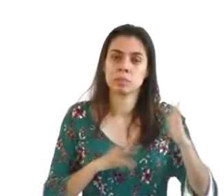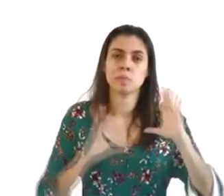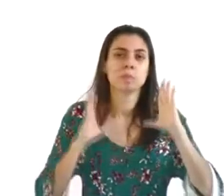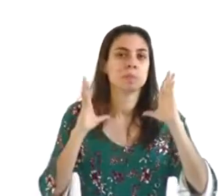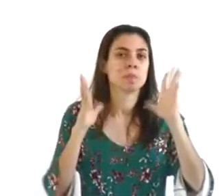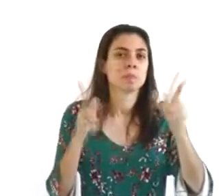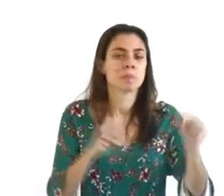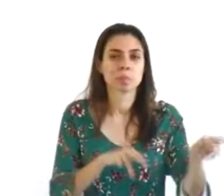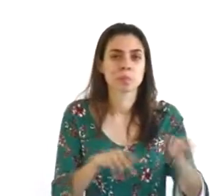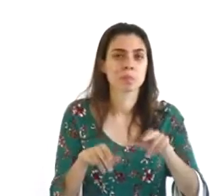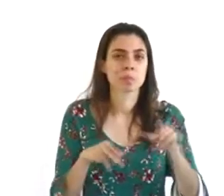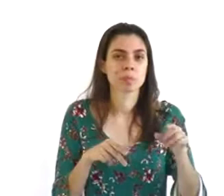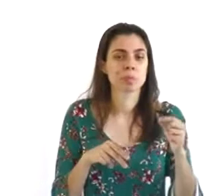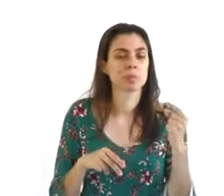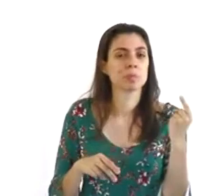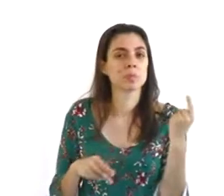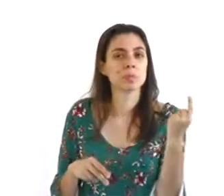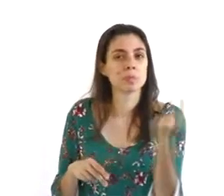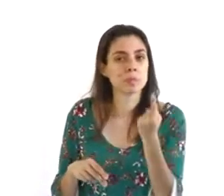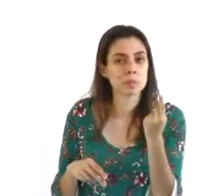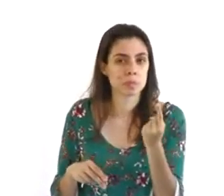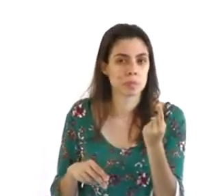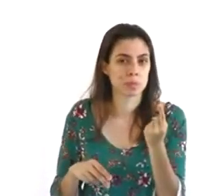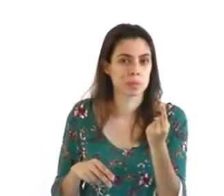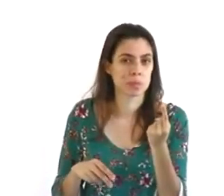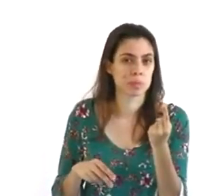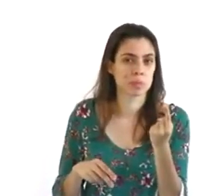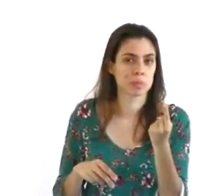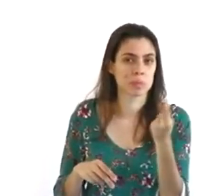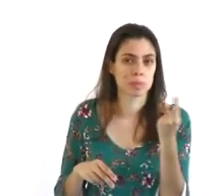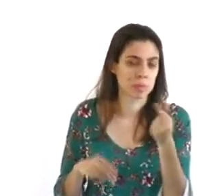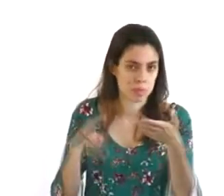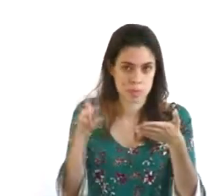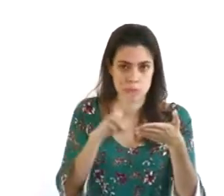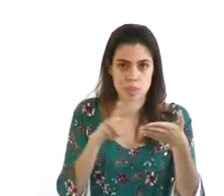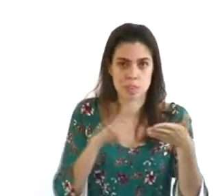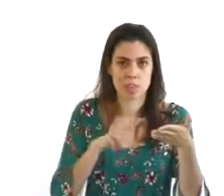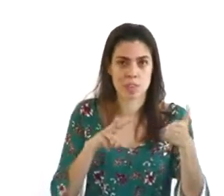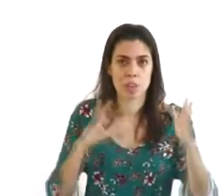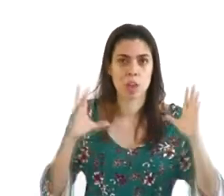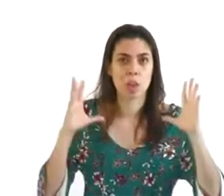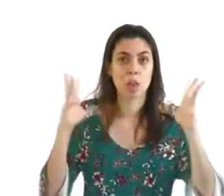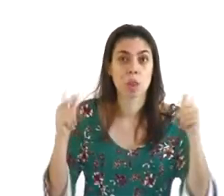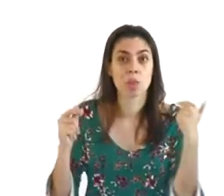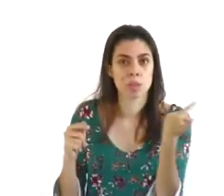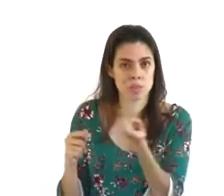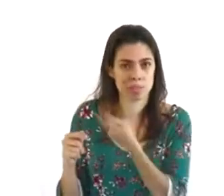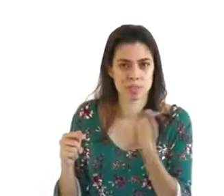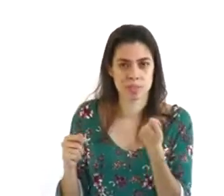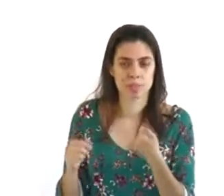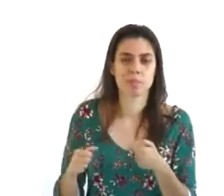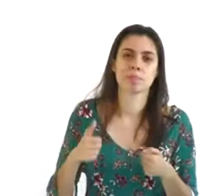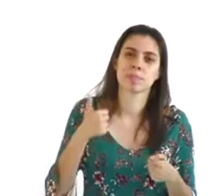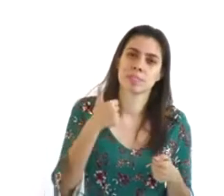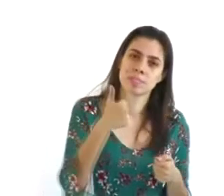casa faremos a leitura a uma só voz de todo este salmo, o salmo de número